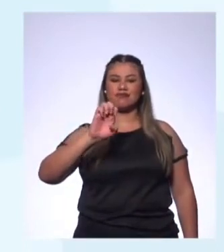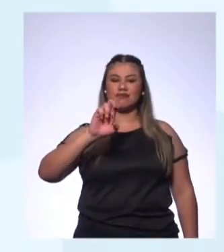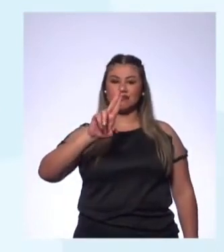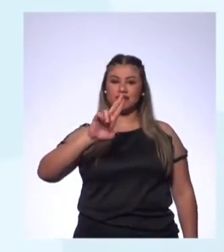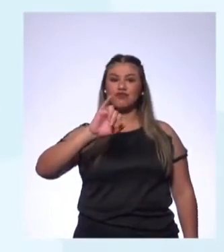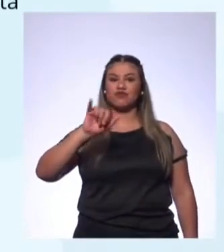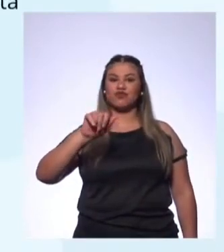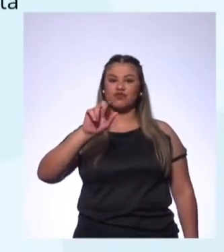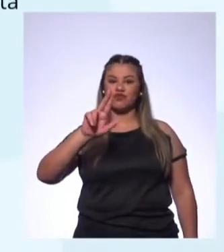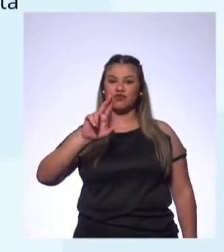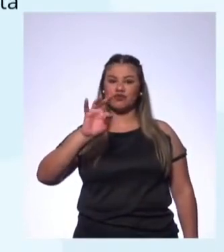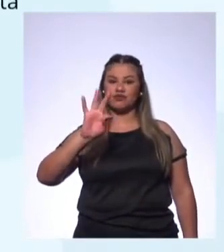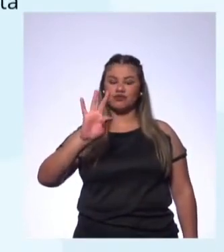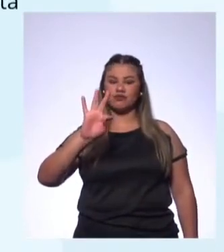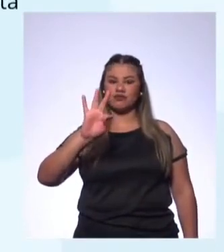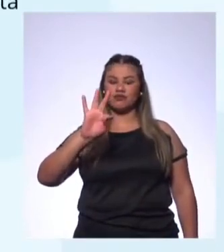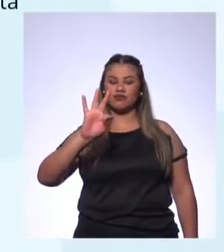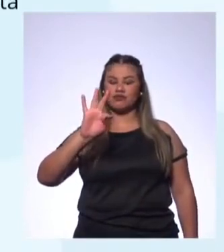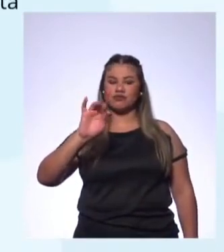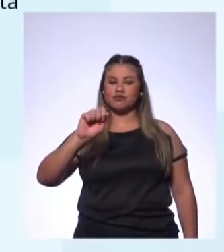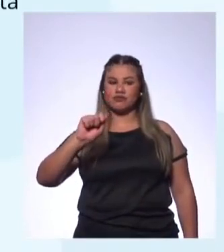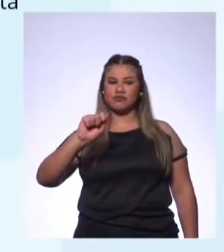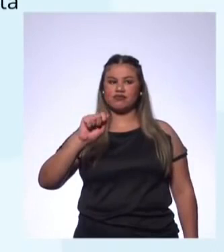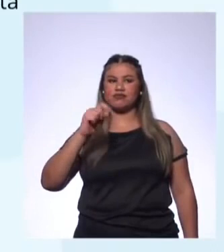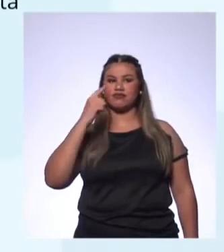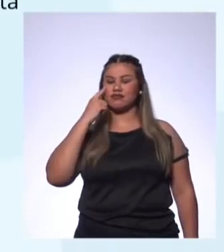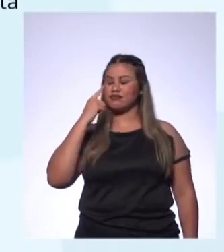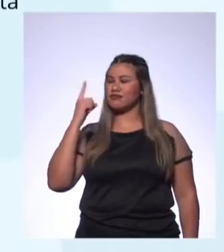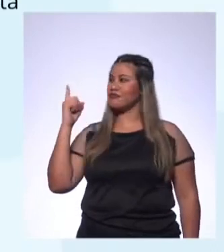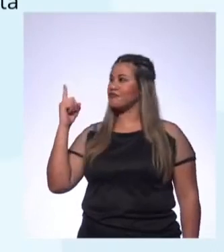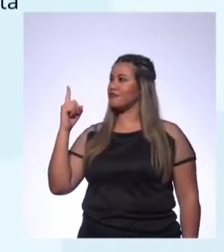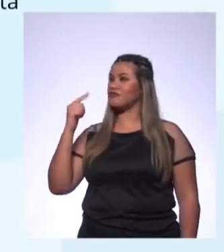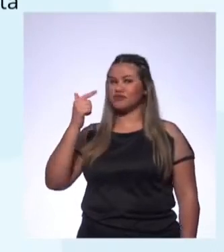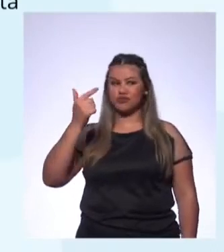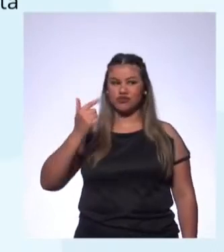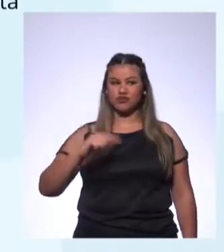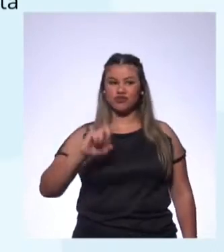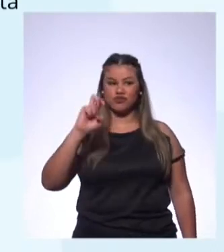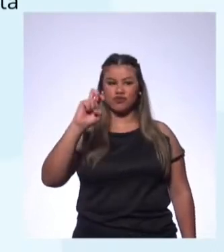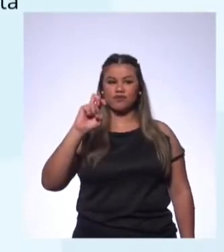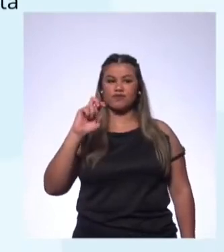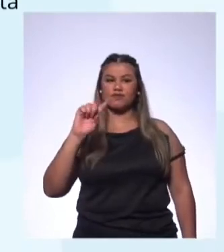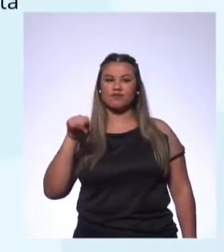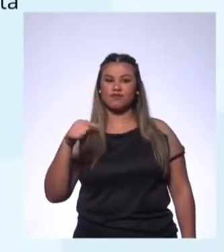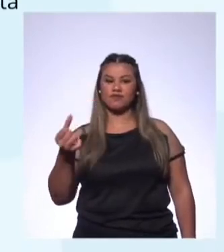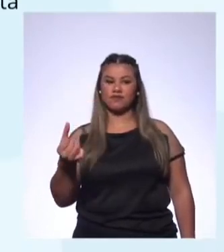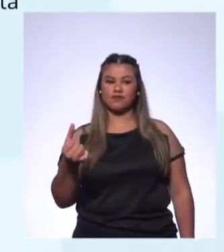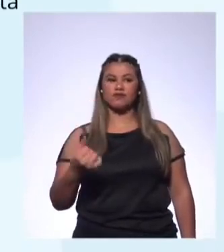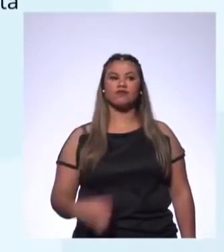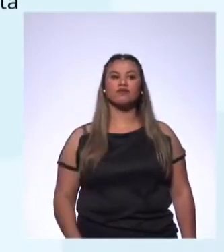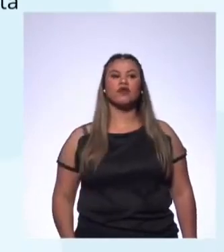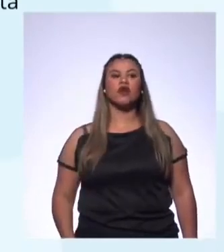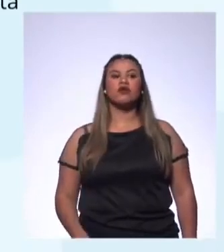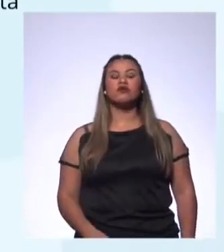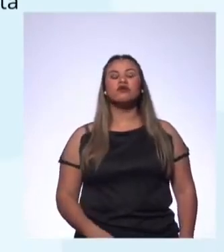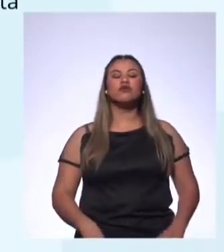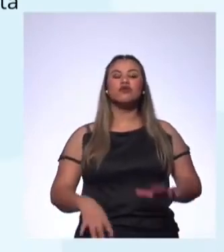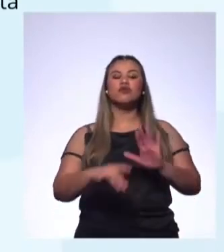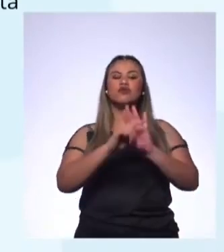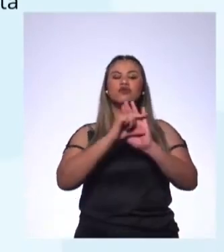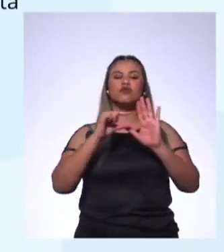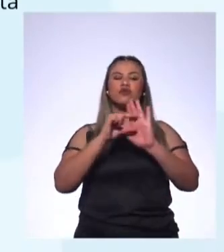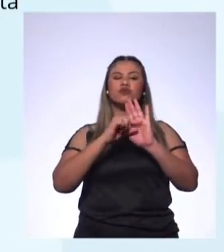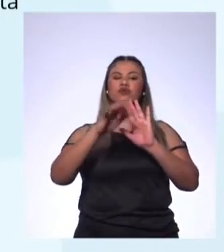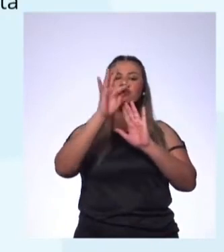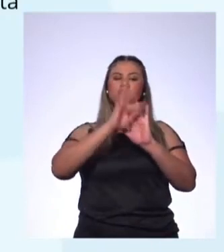Questão 4, vamos lá? Desculpa, 5 e 6 agora. Como são marcadas as falas das personagens no